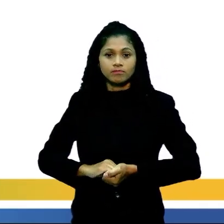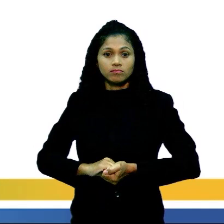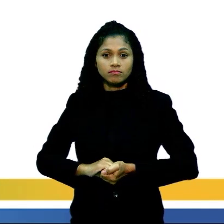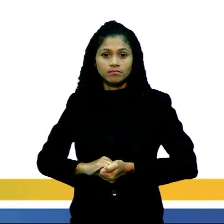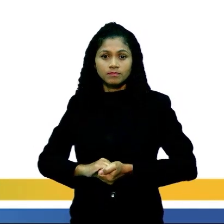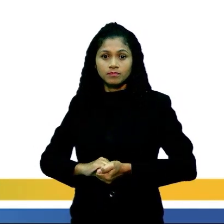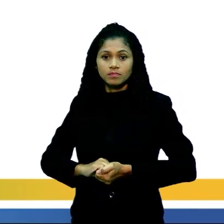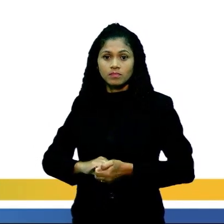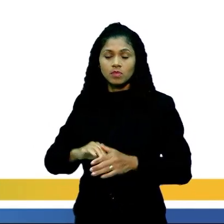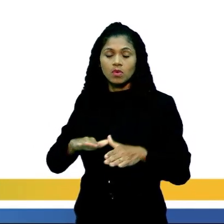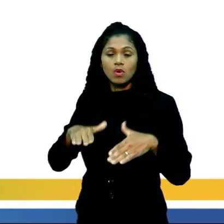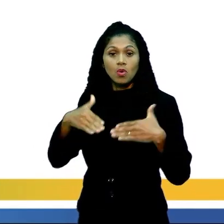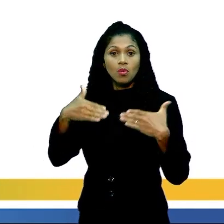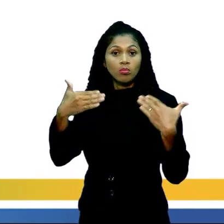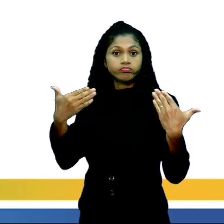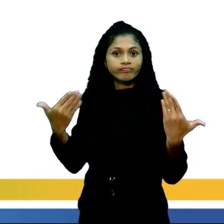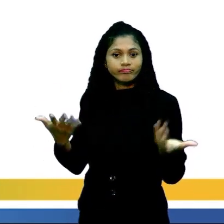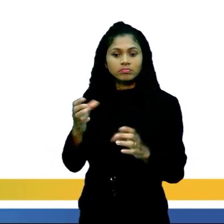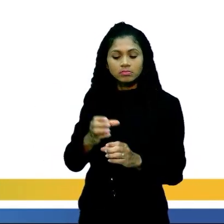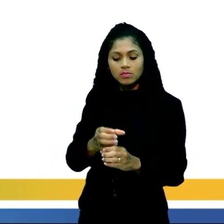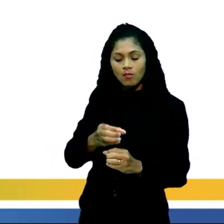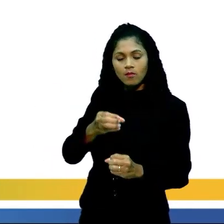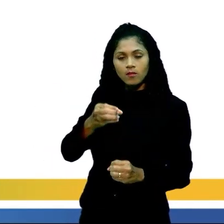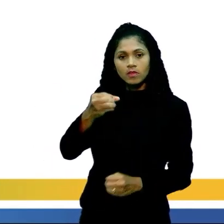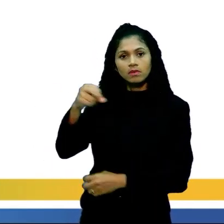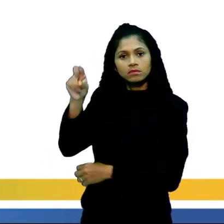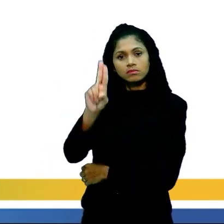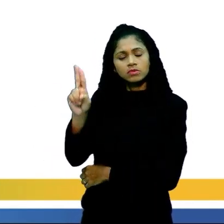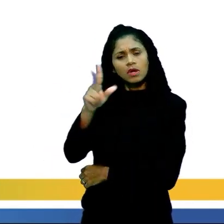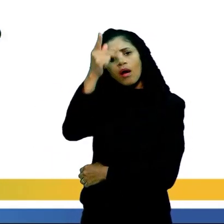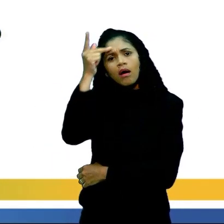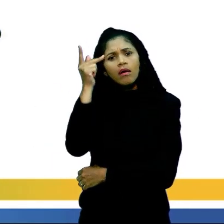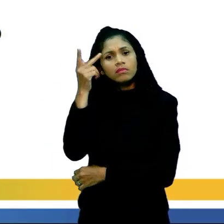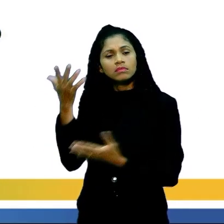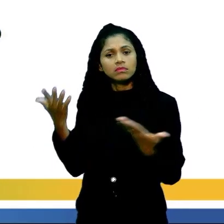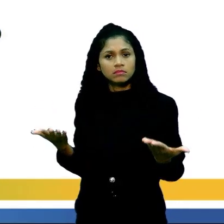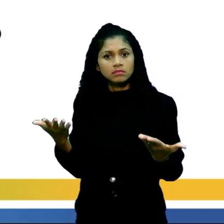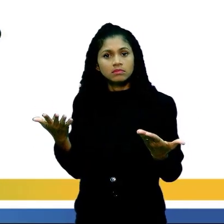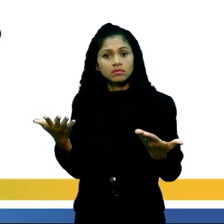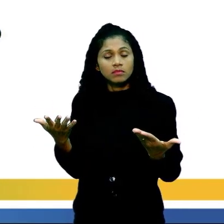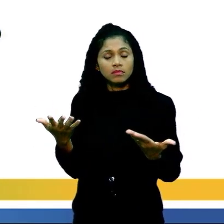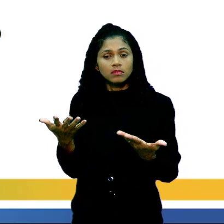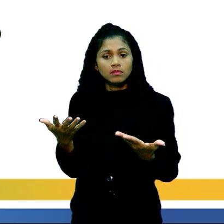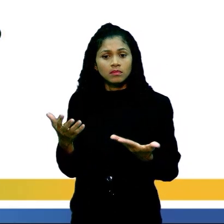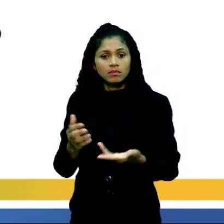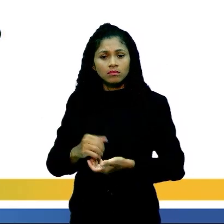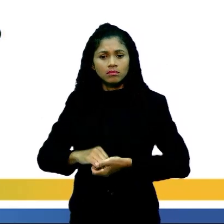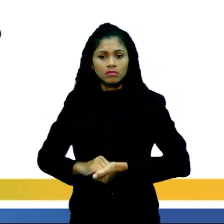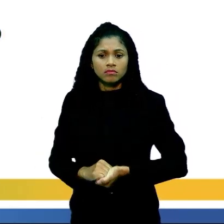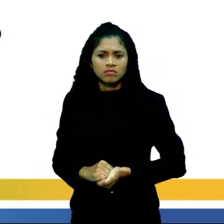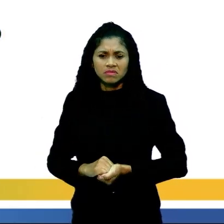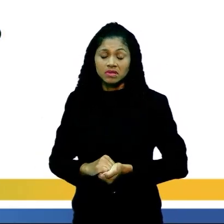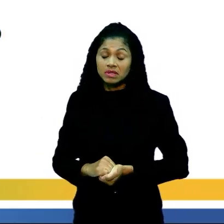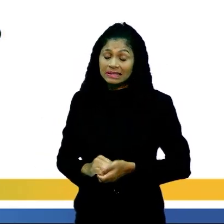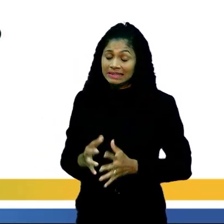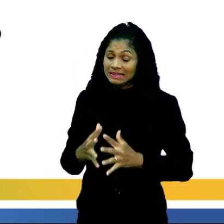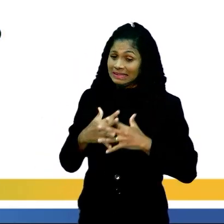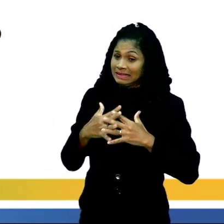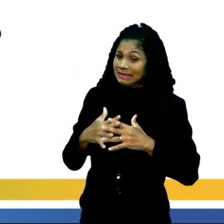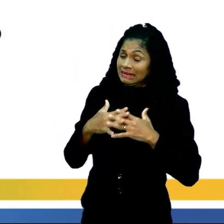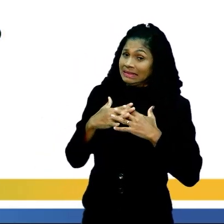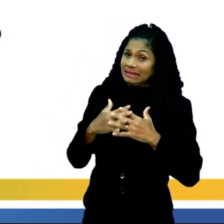Tipo de garrafa escolhida pelo paciente. Então aí fica meio complicado, né? Olhando assim, a gente pensa,